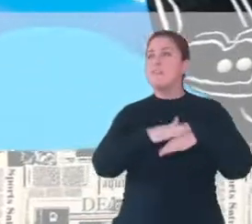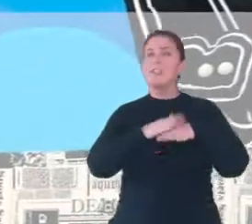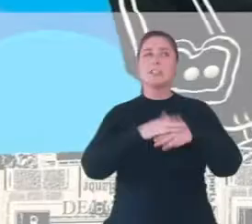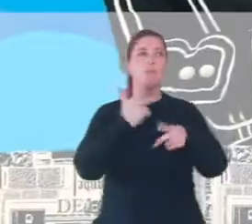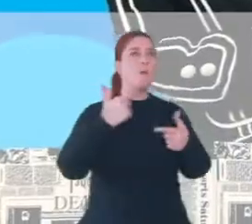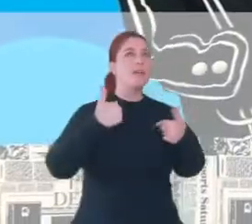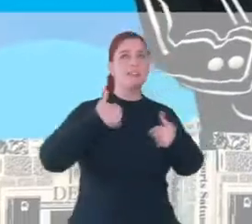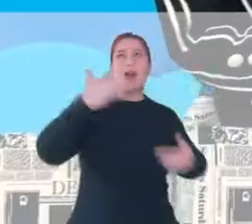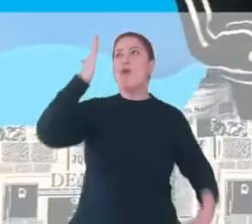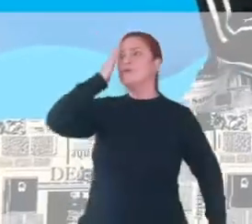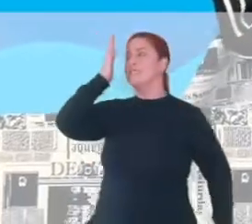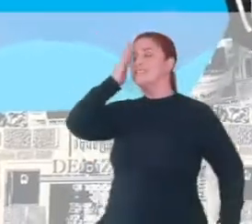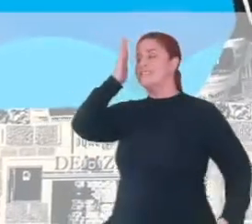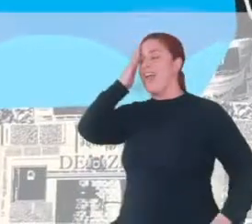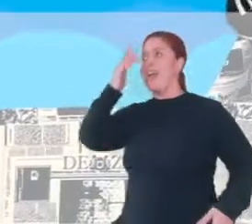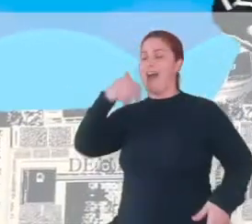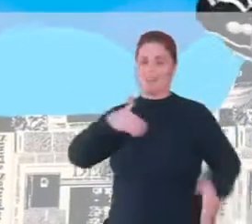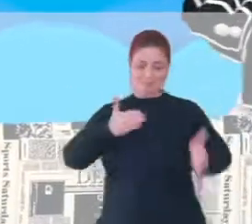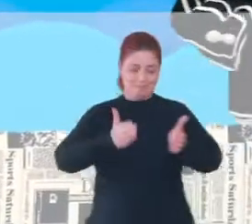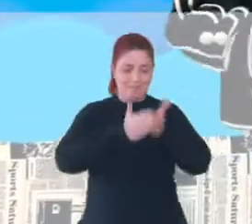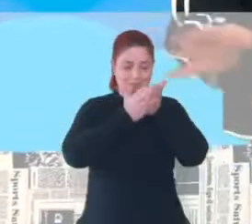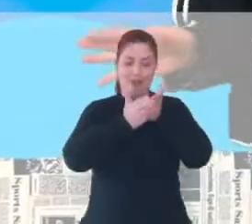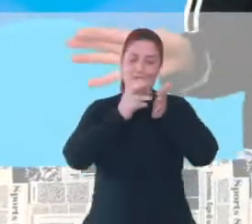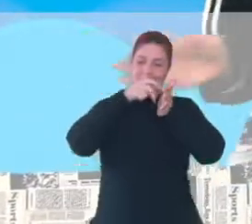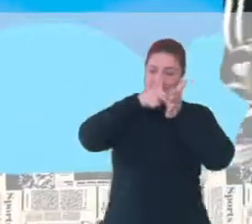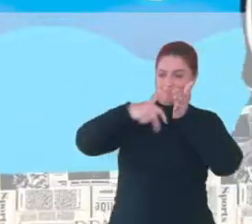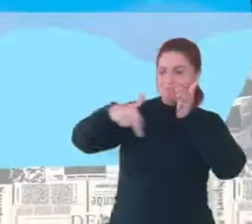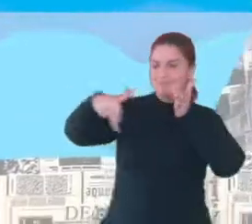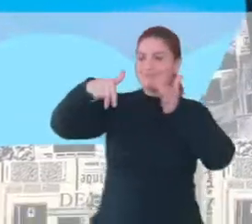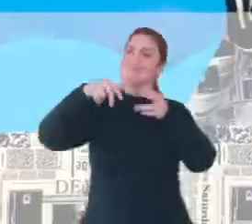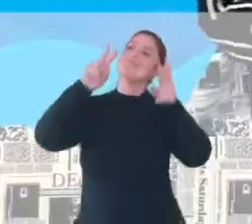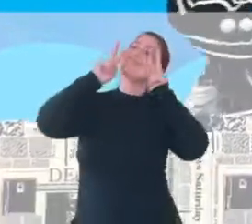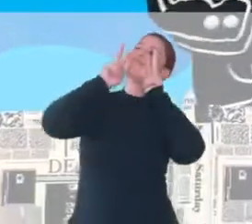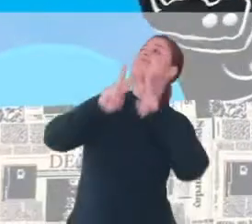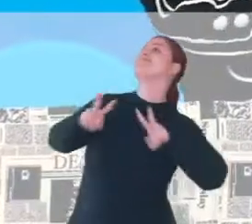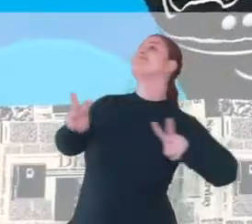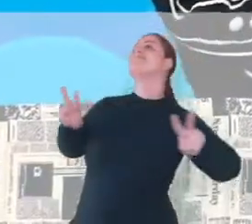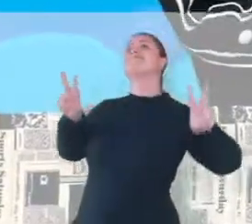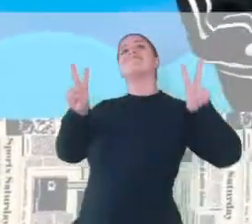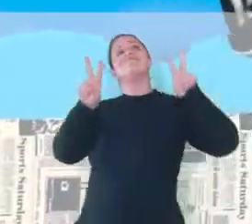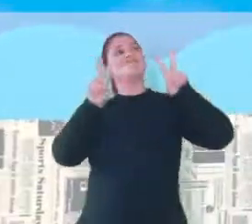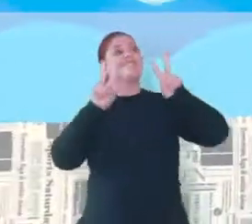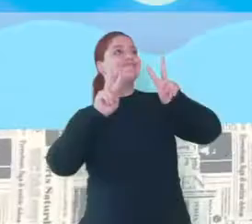bem. Foi para o outro lado do barco apreciar a vista.